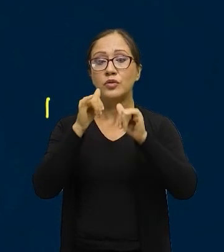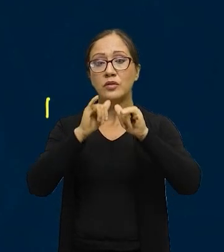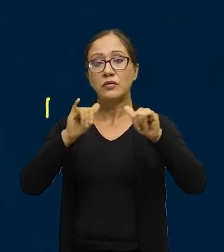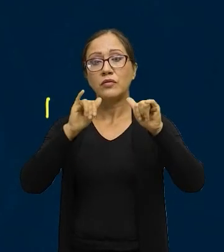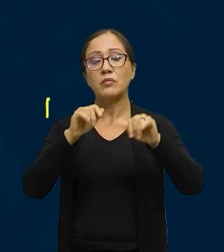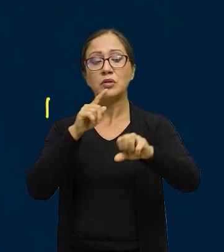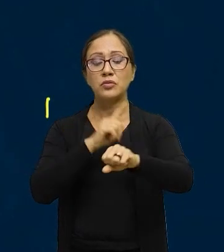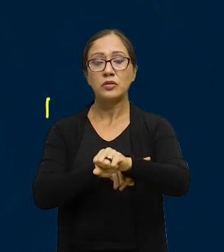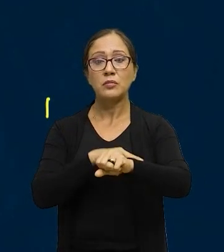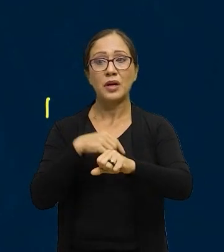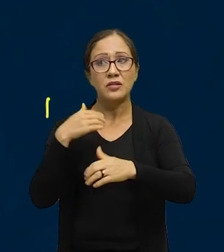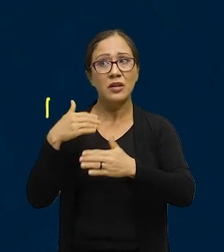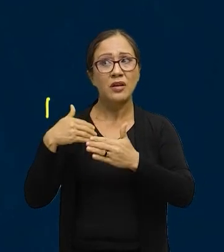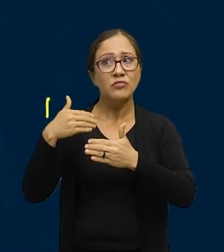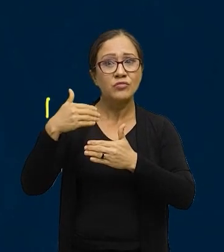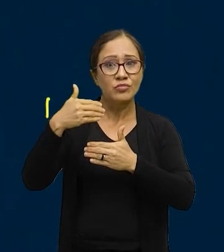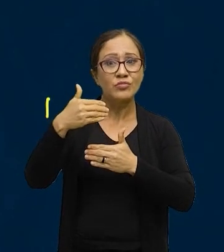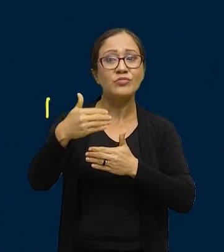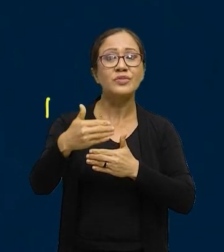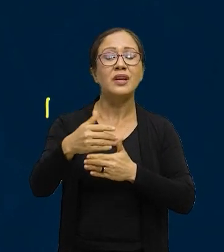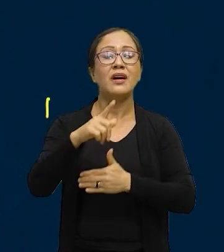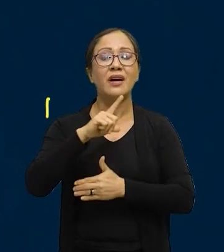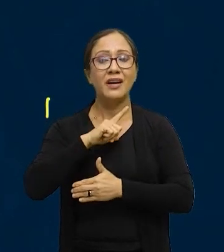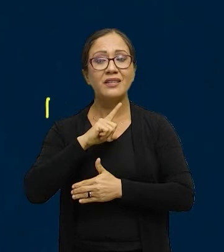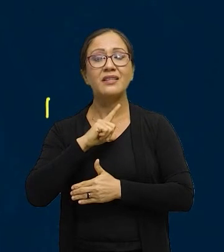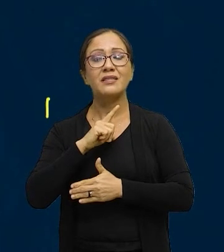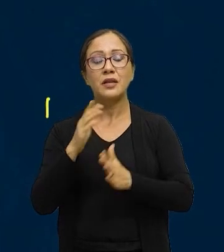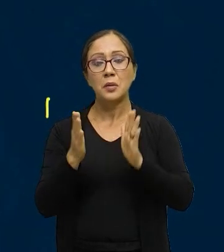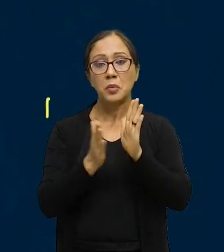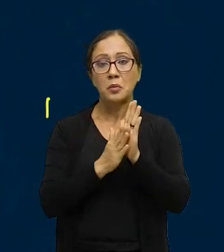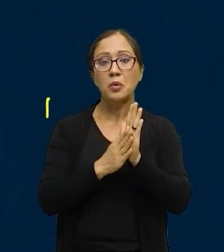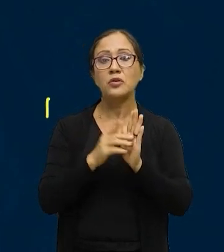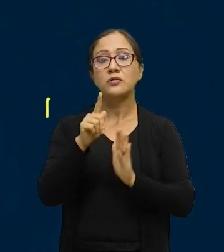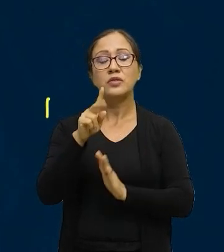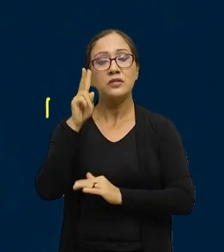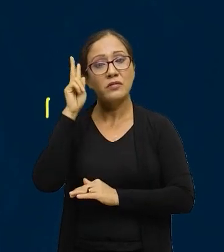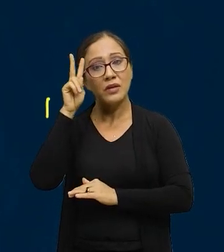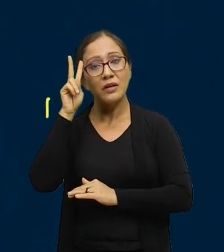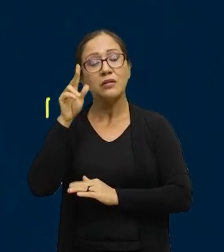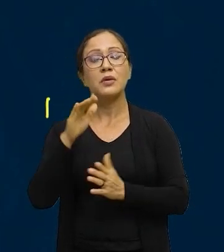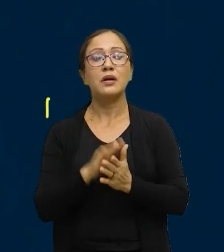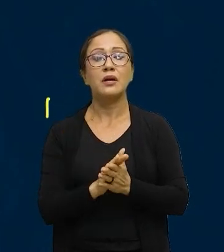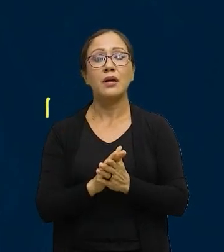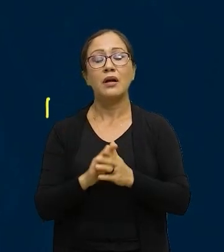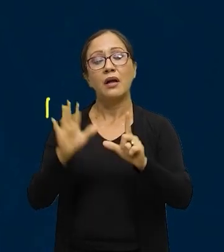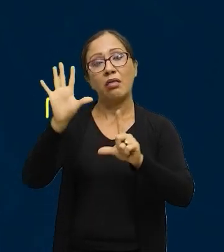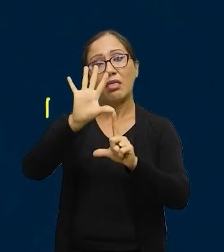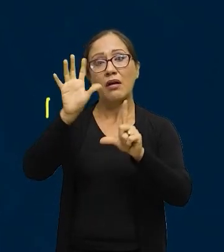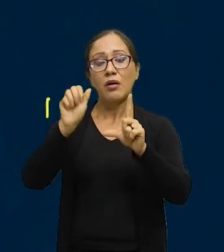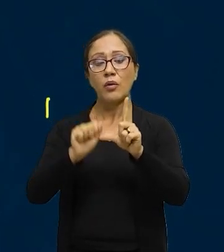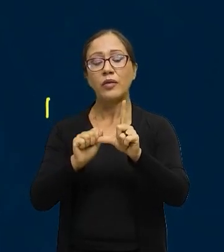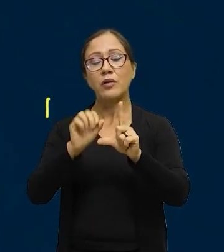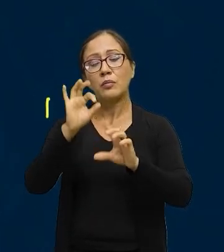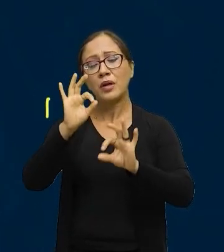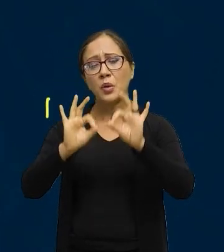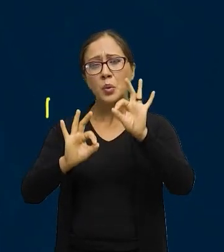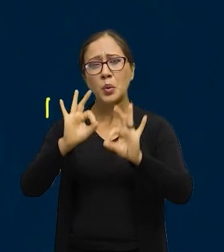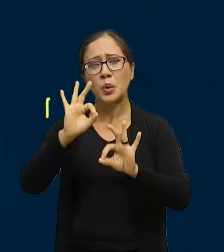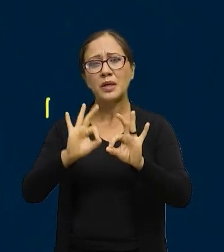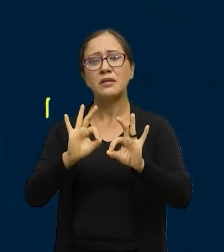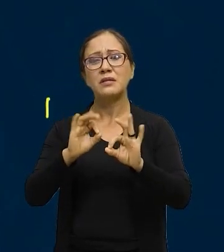frente ou lá para trás, ele ainda vai ter essa proposta, você já vai reconhecer. Porque é uma coisa tão criada, é